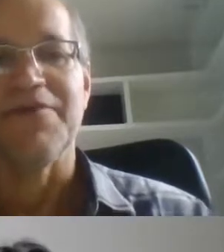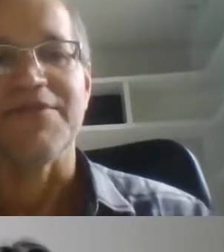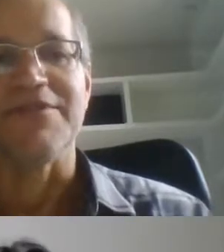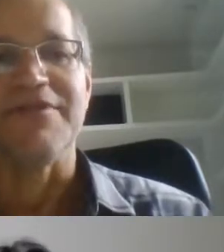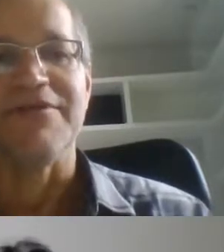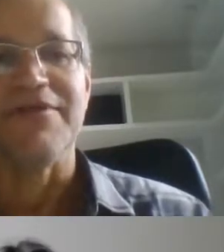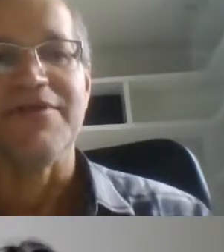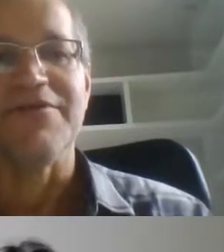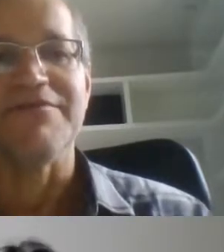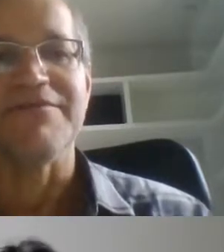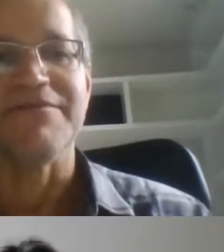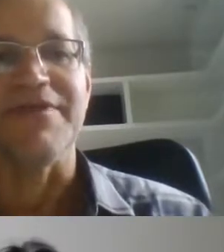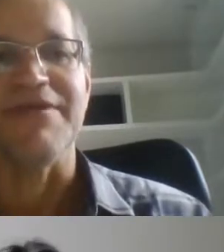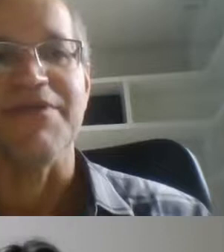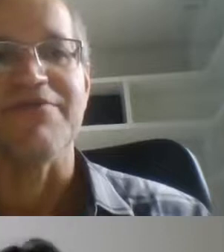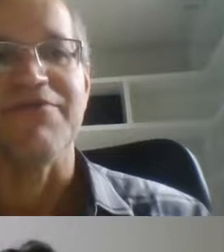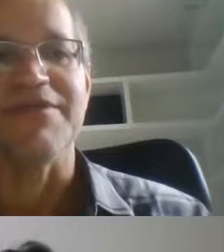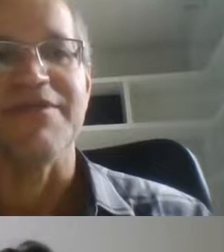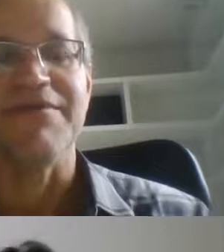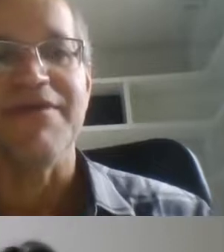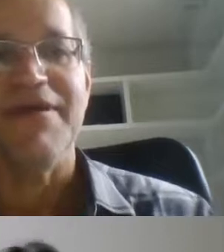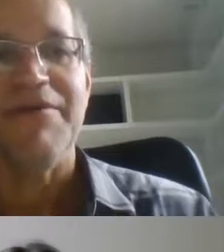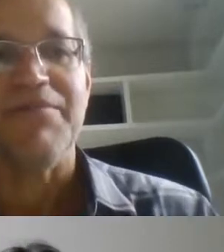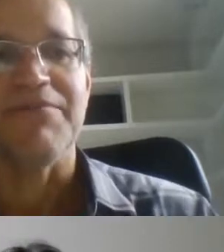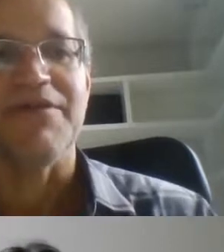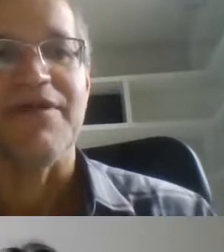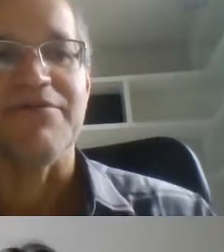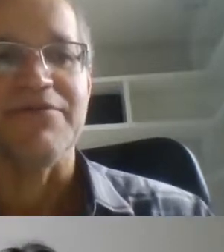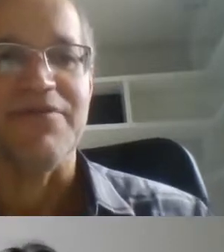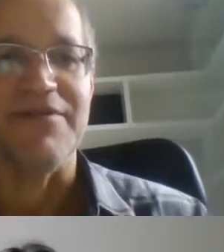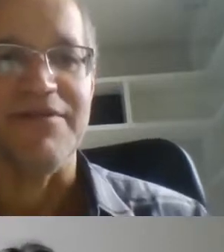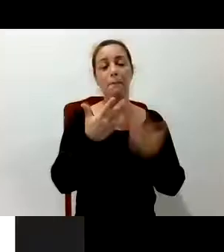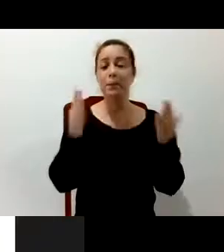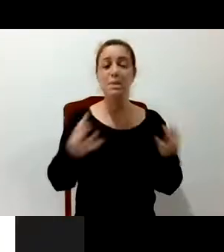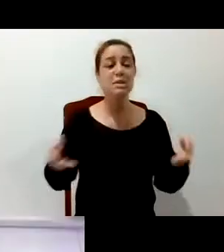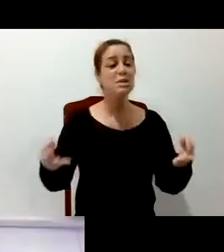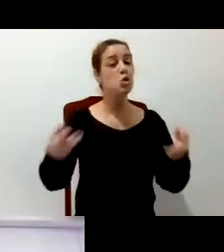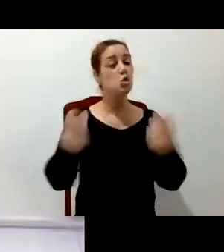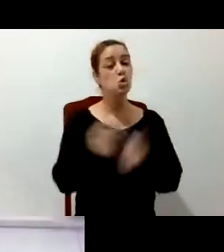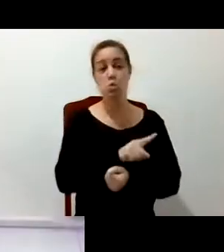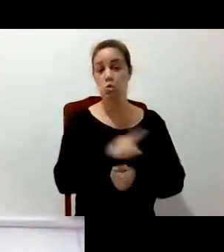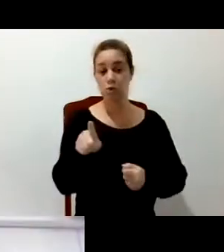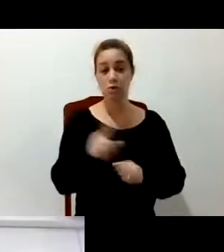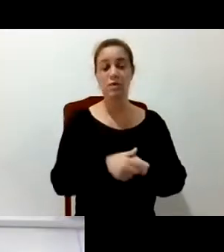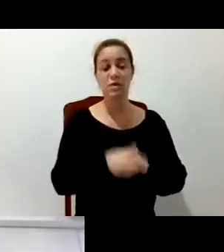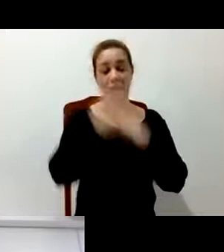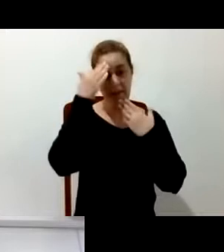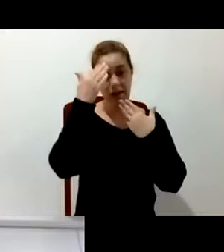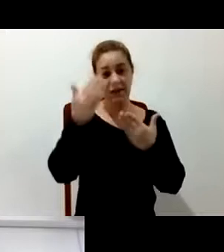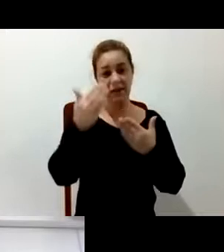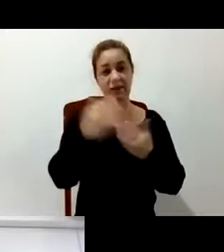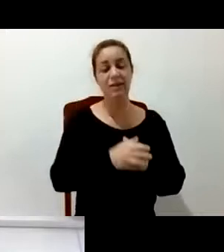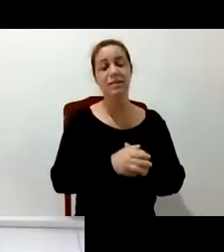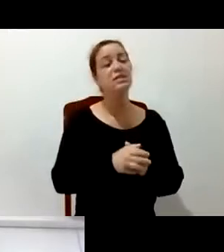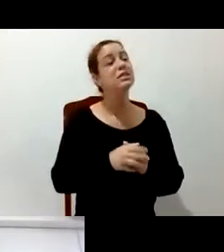Muito bom, gente. Então, é isso. Tá, mais uma vez, né? Parabenizar a todos vocês, né? E agradecer pela dedicação